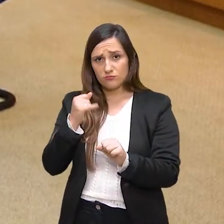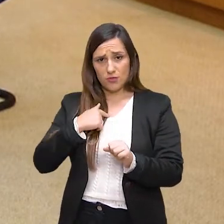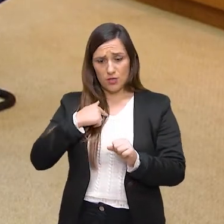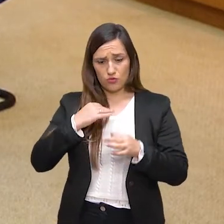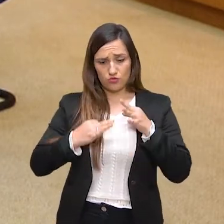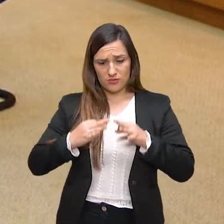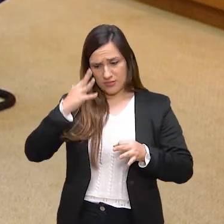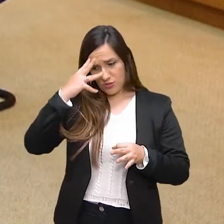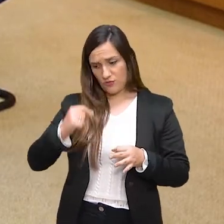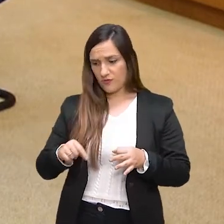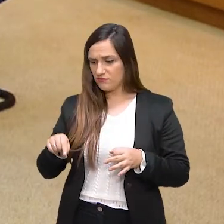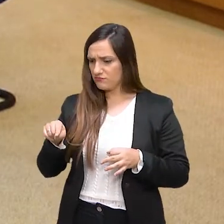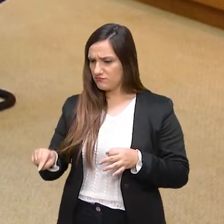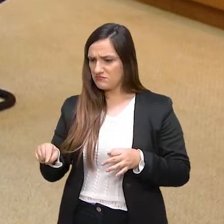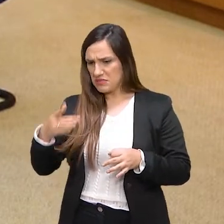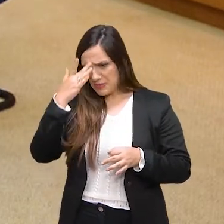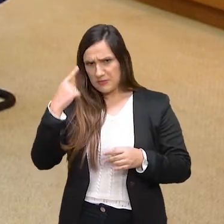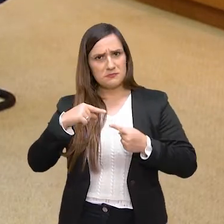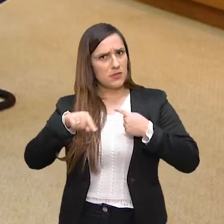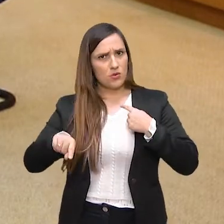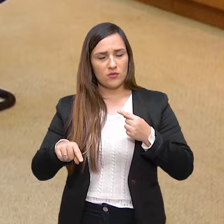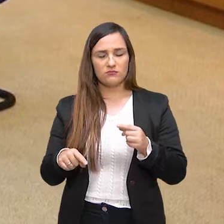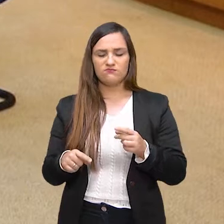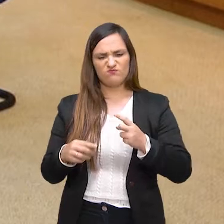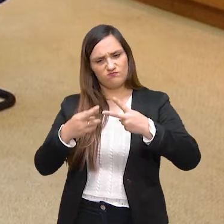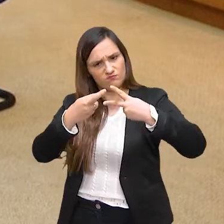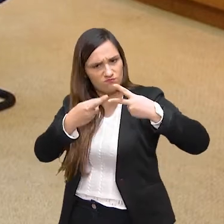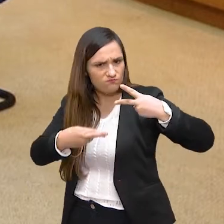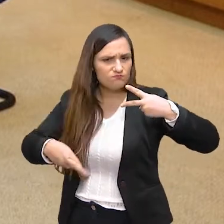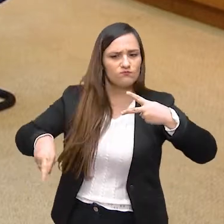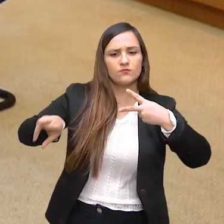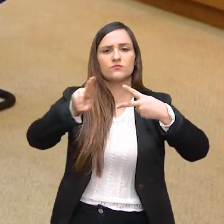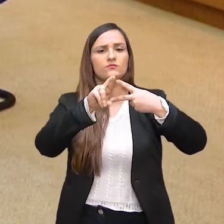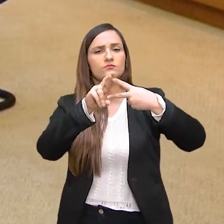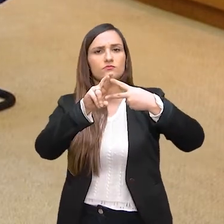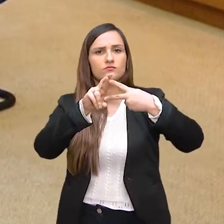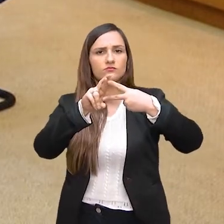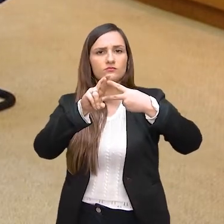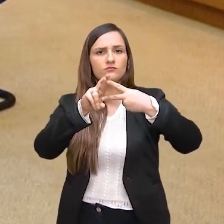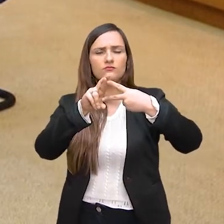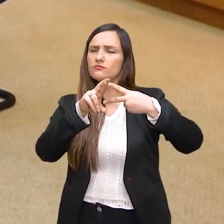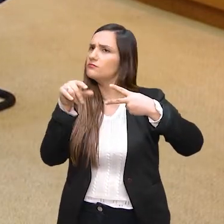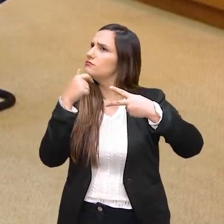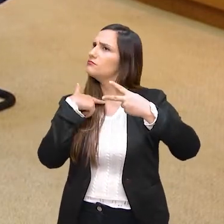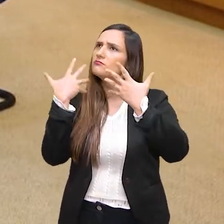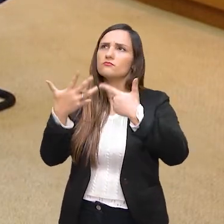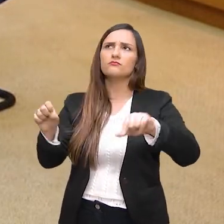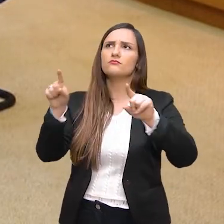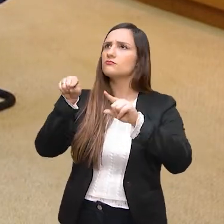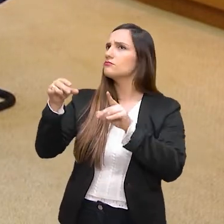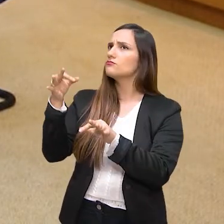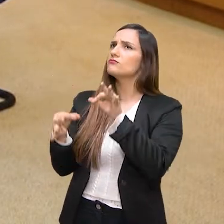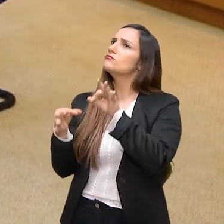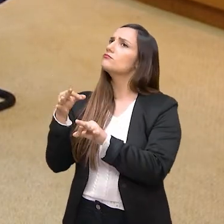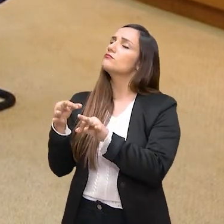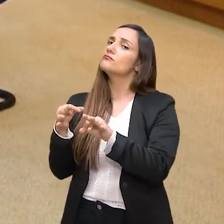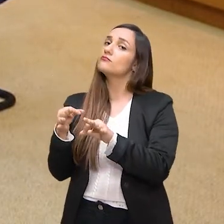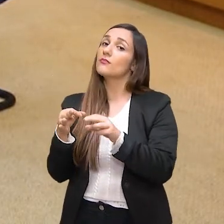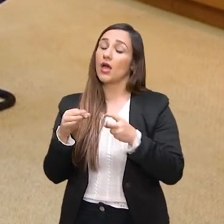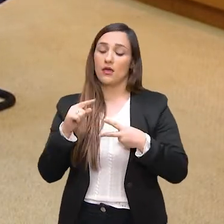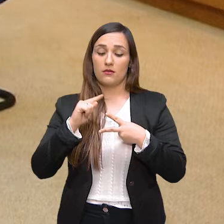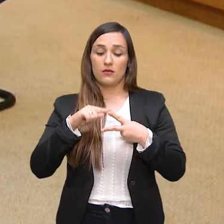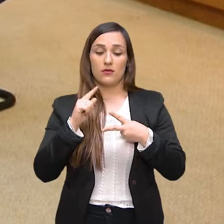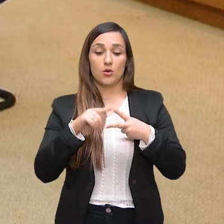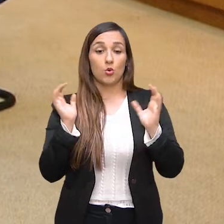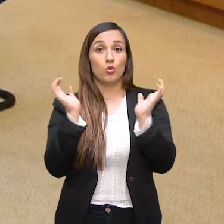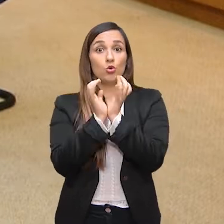satisfeito com aquela sentença, pode recorrer, e aí vem os tribunais, que confirmam ou não aquela sentença, e